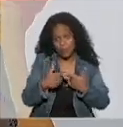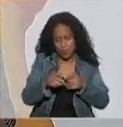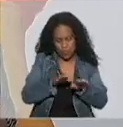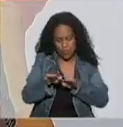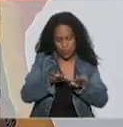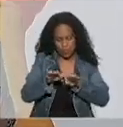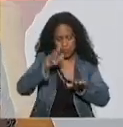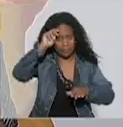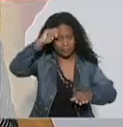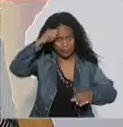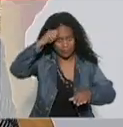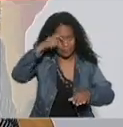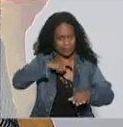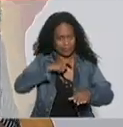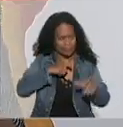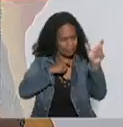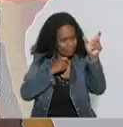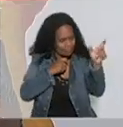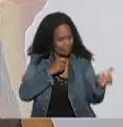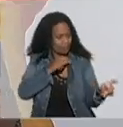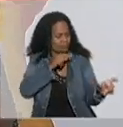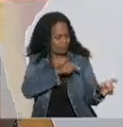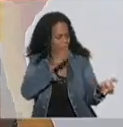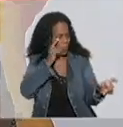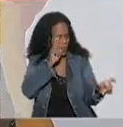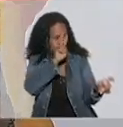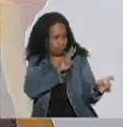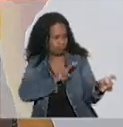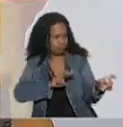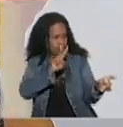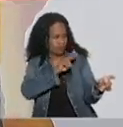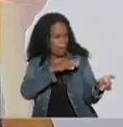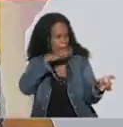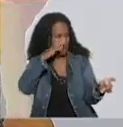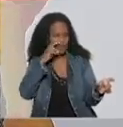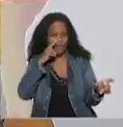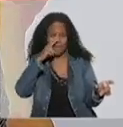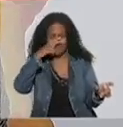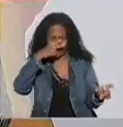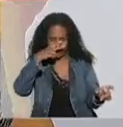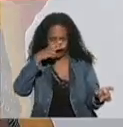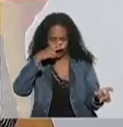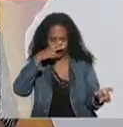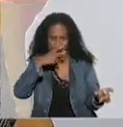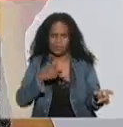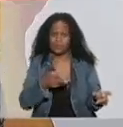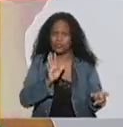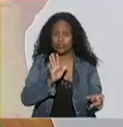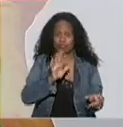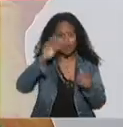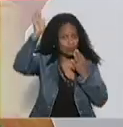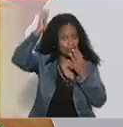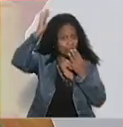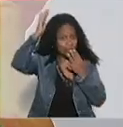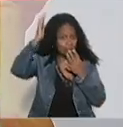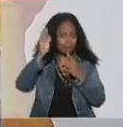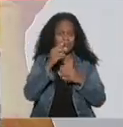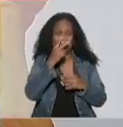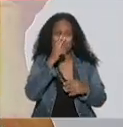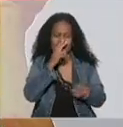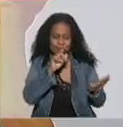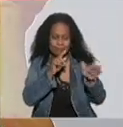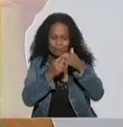de miscigenação. Uhum. Então o índio não é índio dentro da cidade, sendo que a cidade foi construída por negros